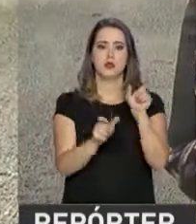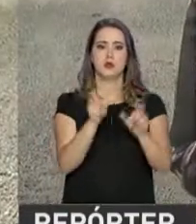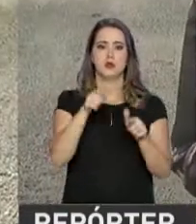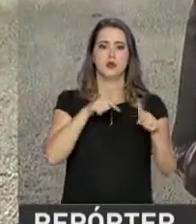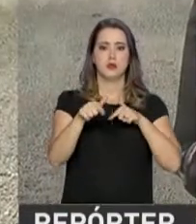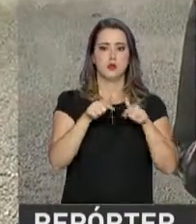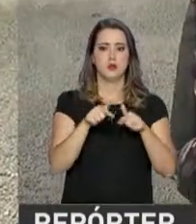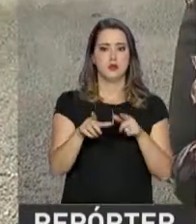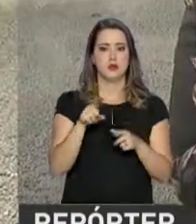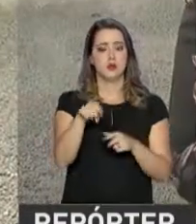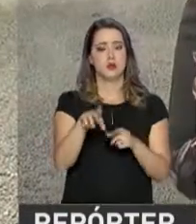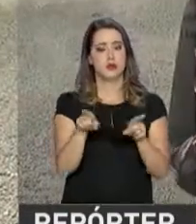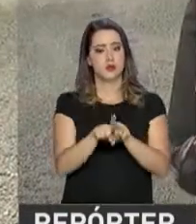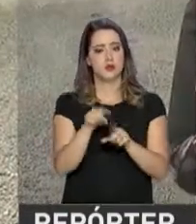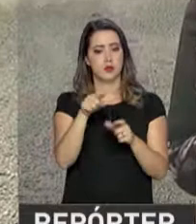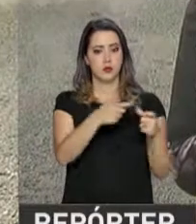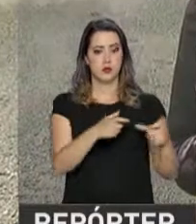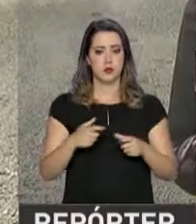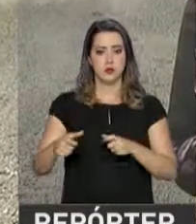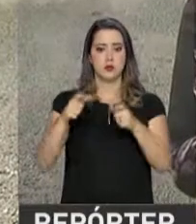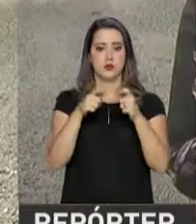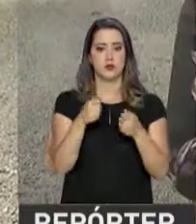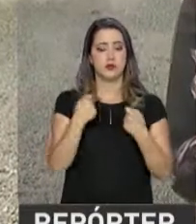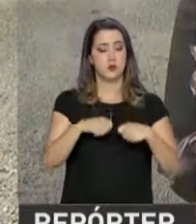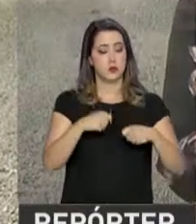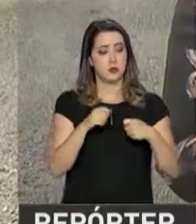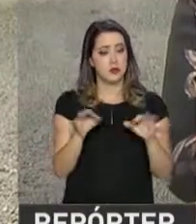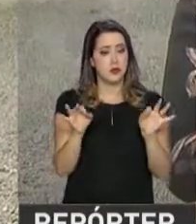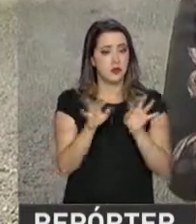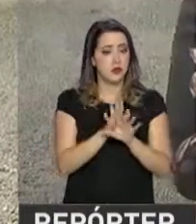imigrantes venezuelanos e esses abrigos devem ficar